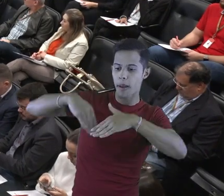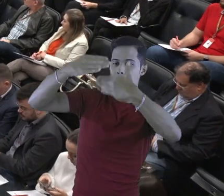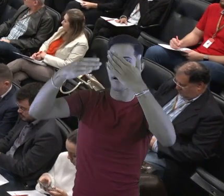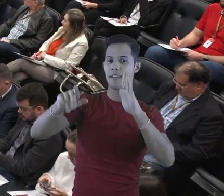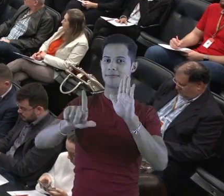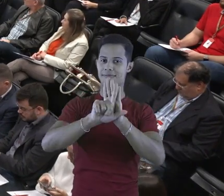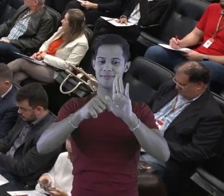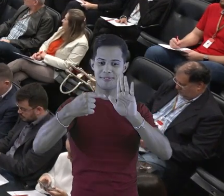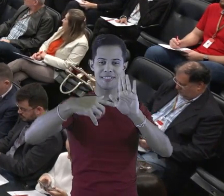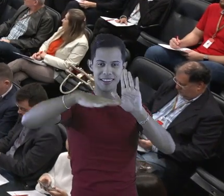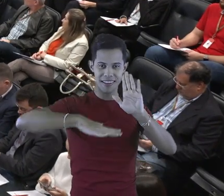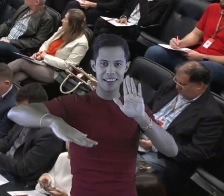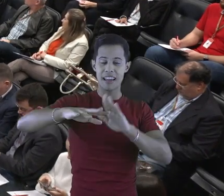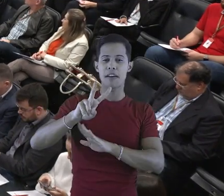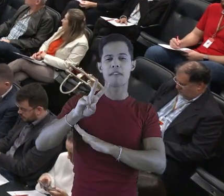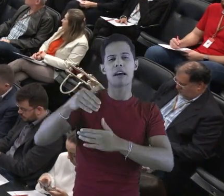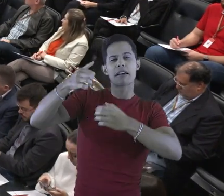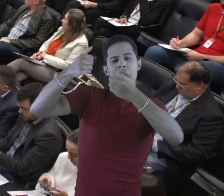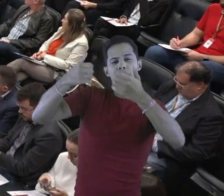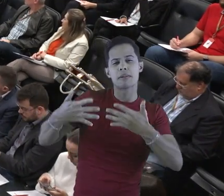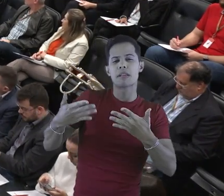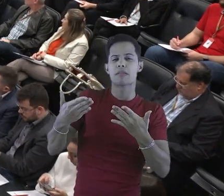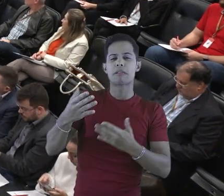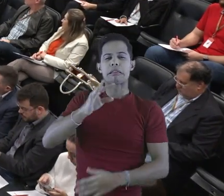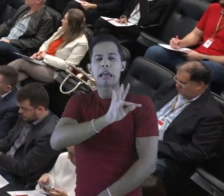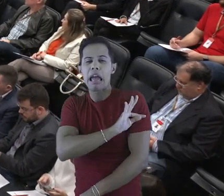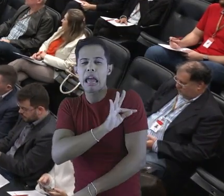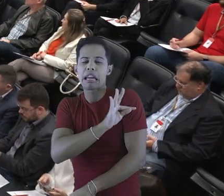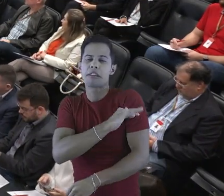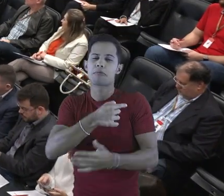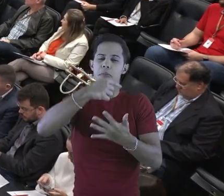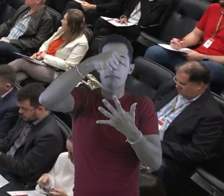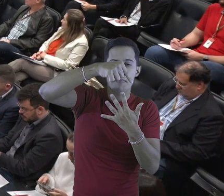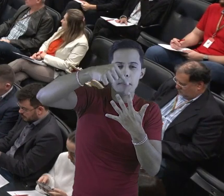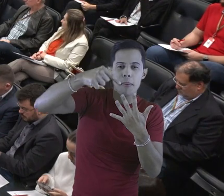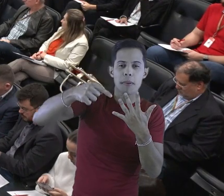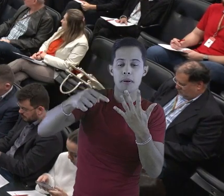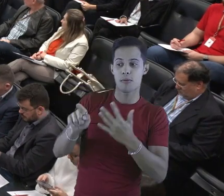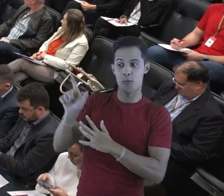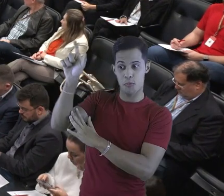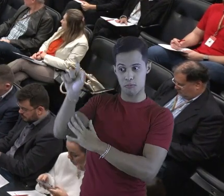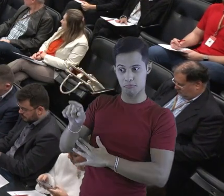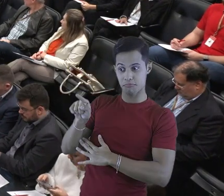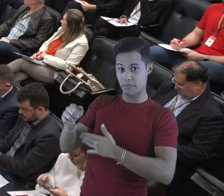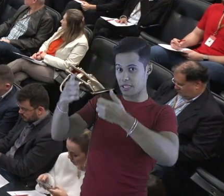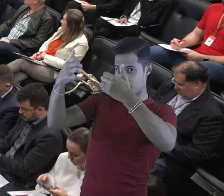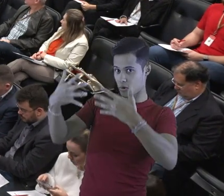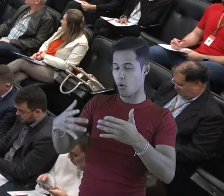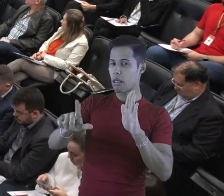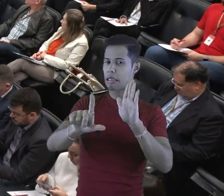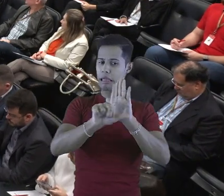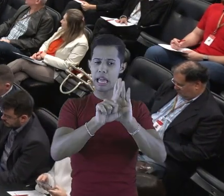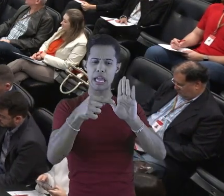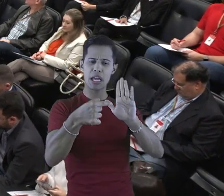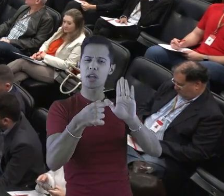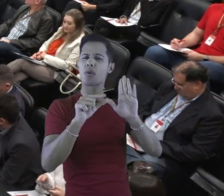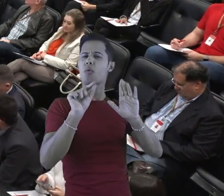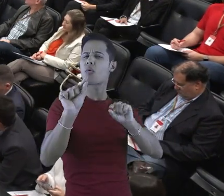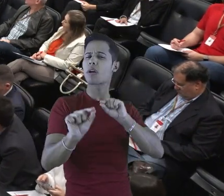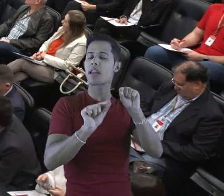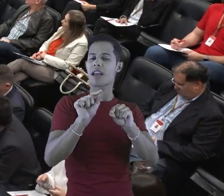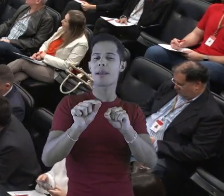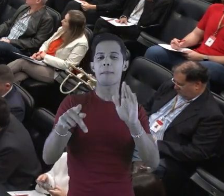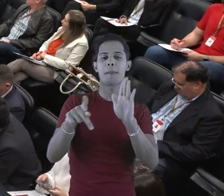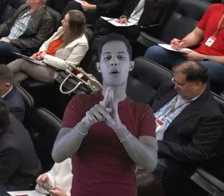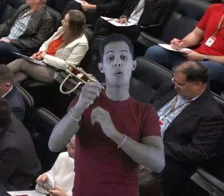conversar sobre alguns aspectos técnicos importantes. O José deixou claro. A lei, na verdade, é uma legislação de